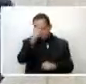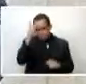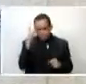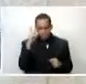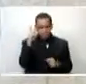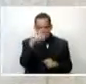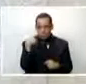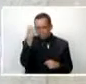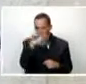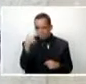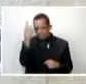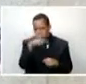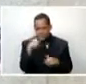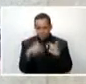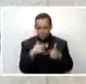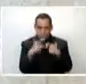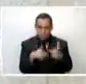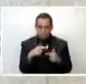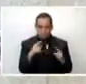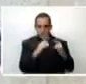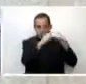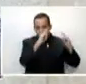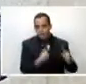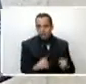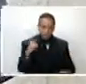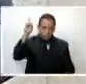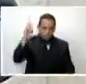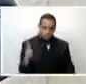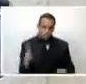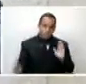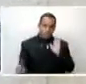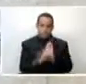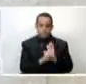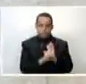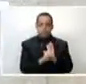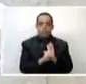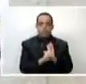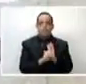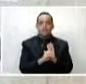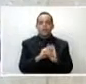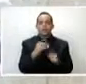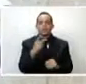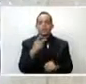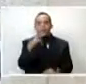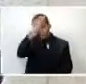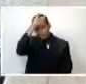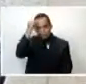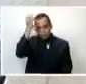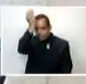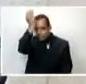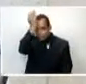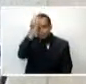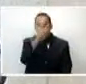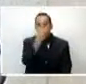nas barracas. Trata-se de um direito assegurado por decreto emitido pelo ex-prefeito Gilberto Kassab no ano de